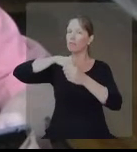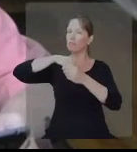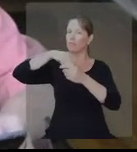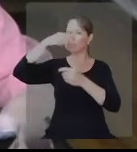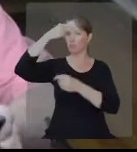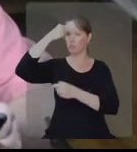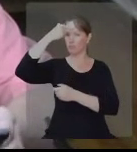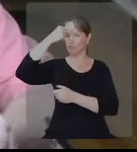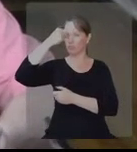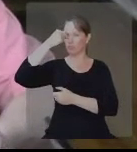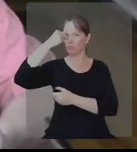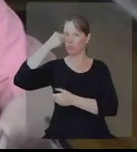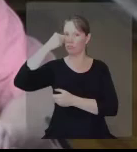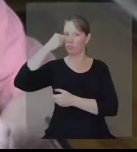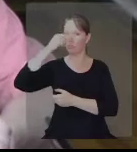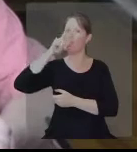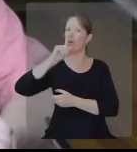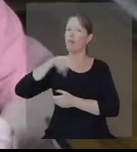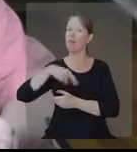é totalmente